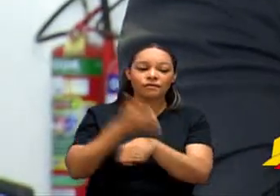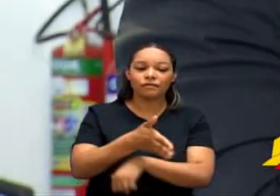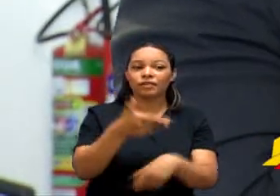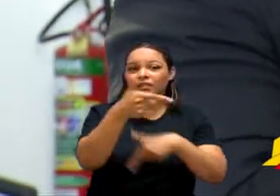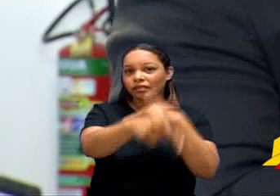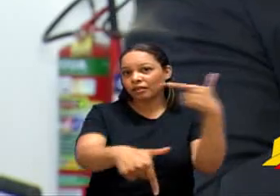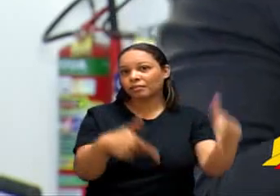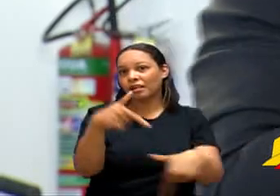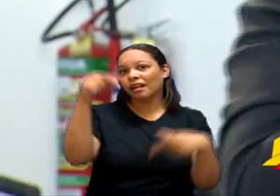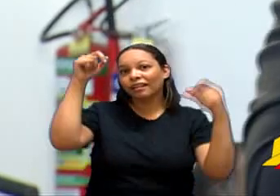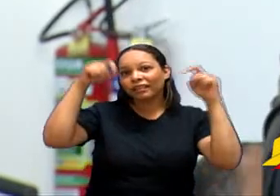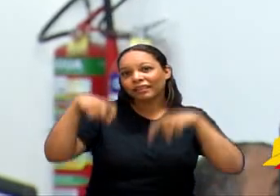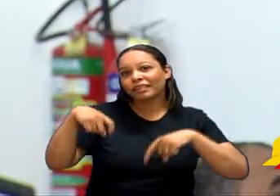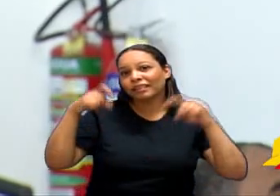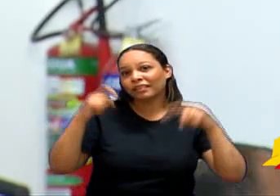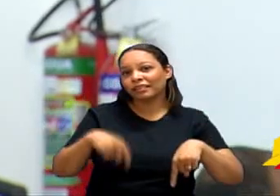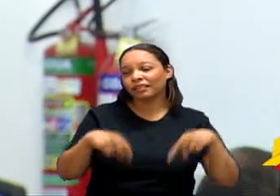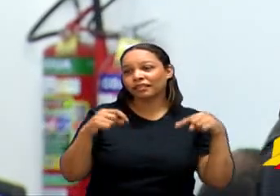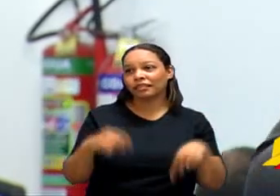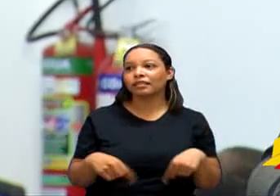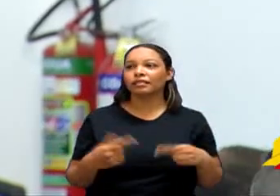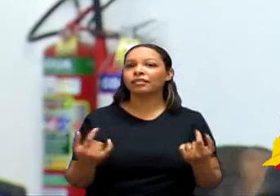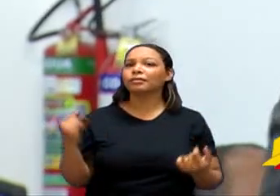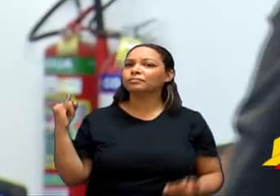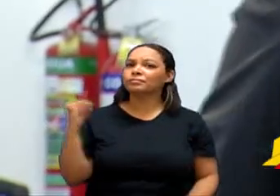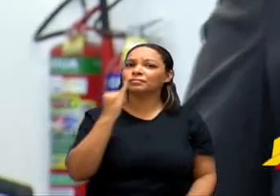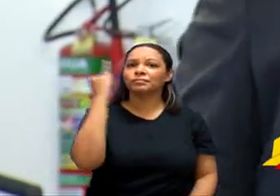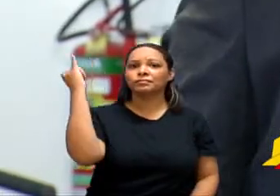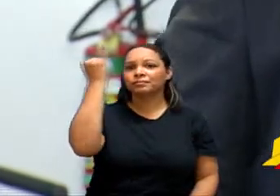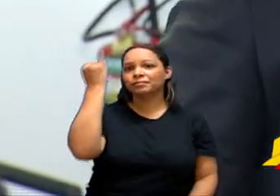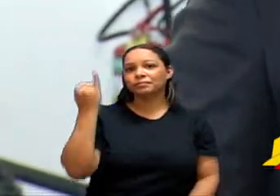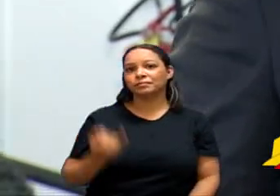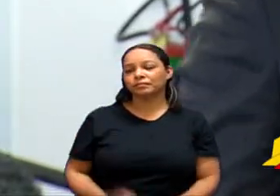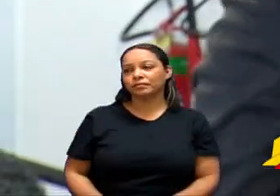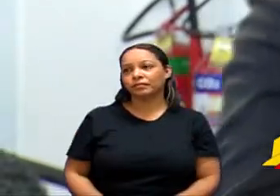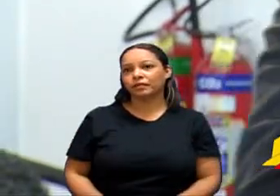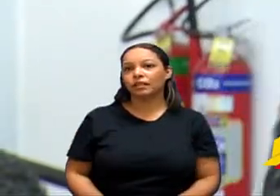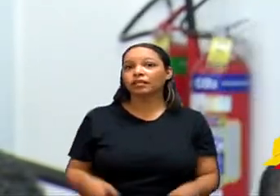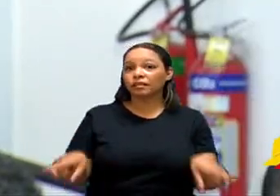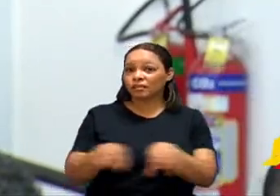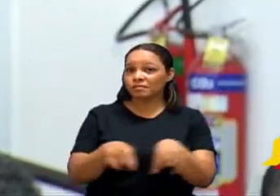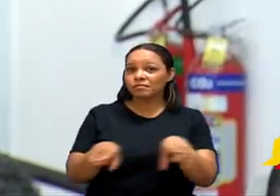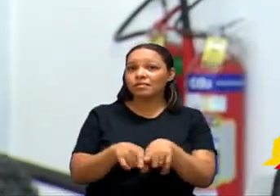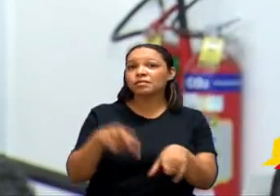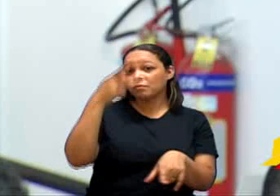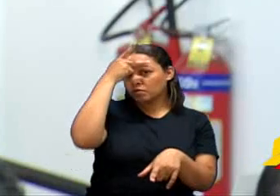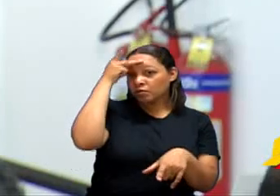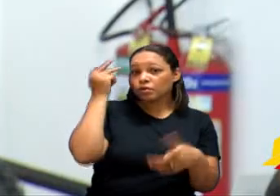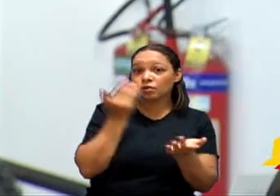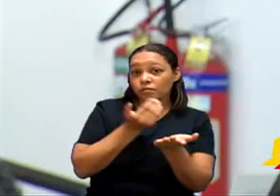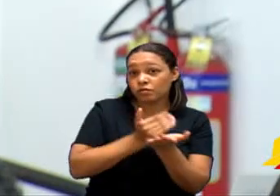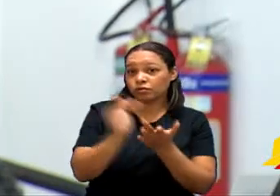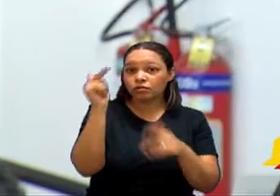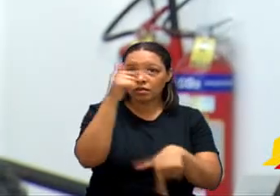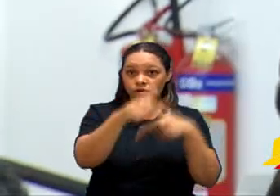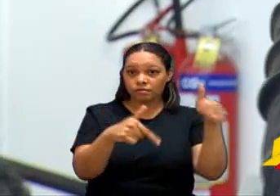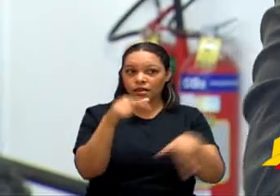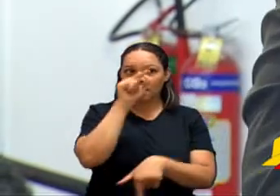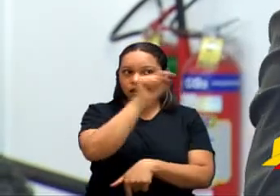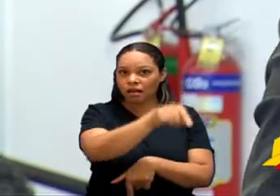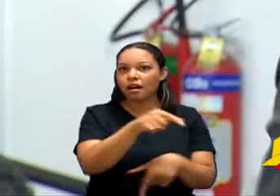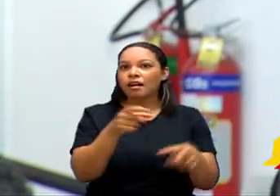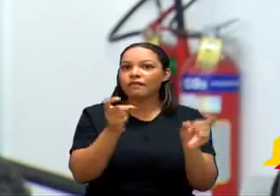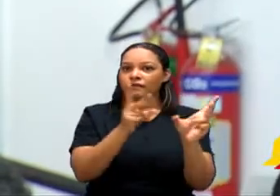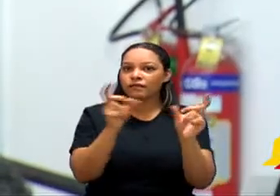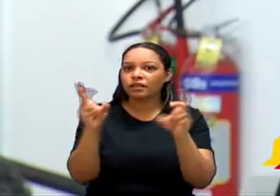Barganha, como tem gente também que teve seu espaço ali e começou vendendo, doutora, algumas coisinhas no